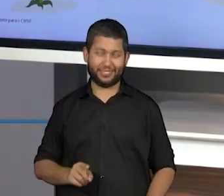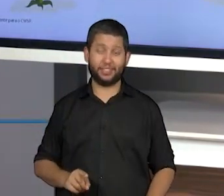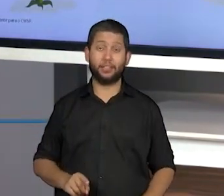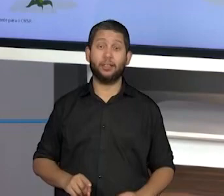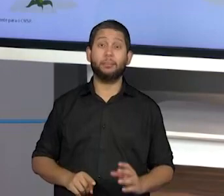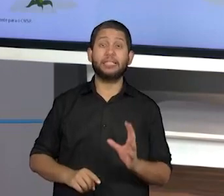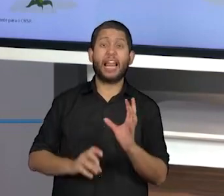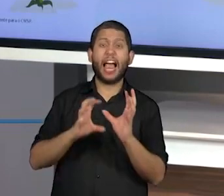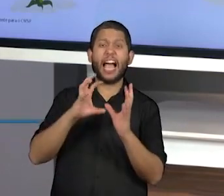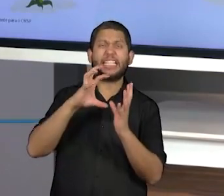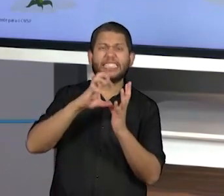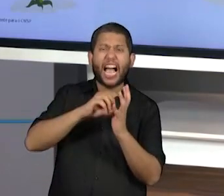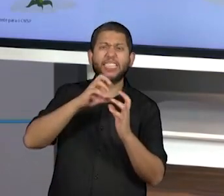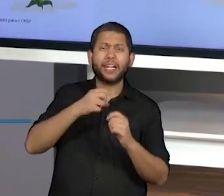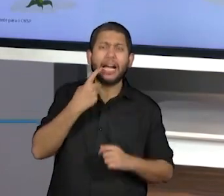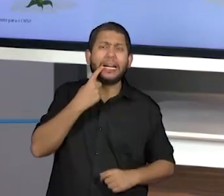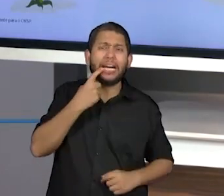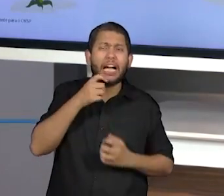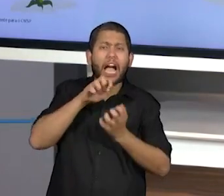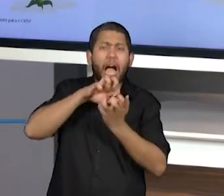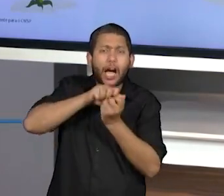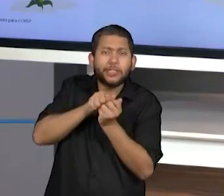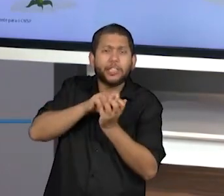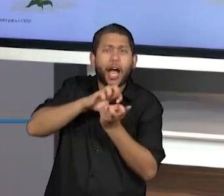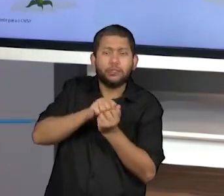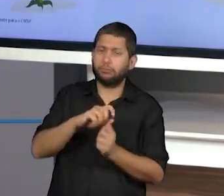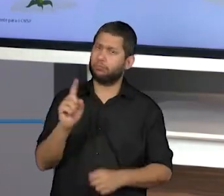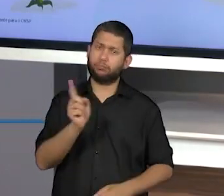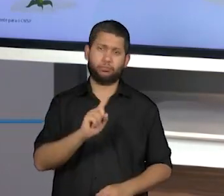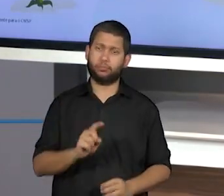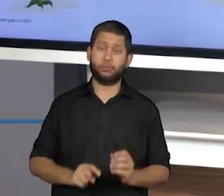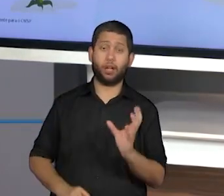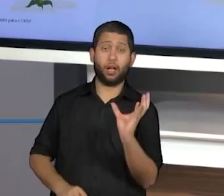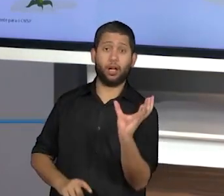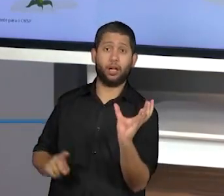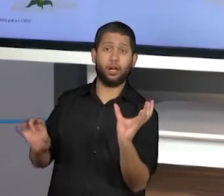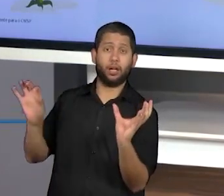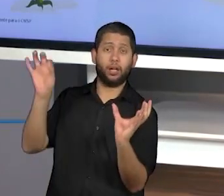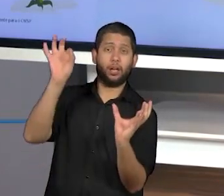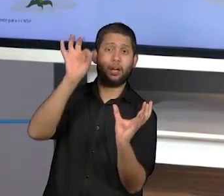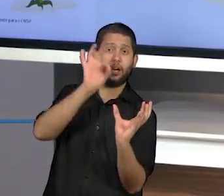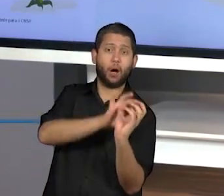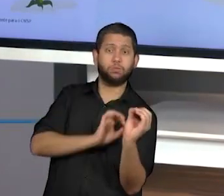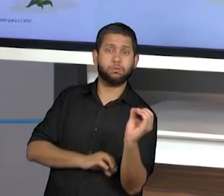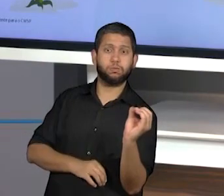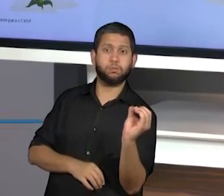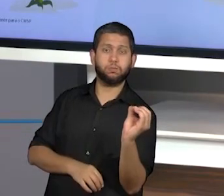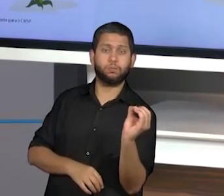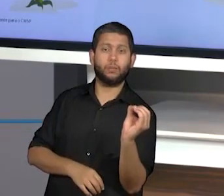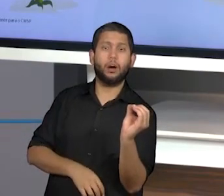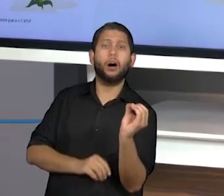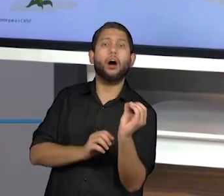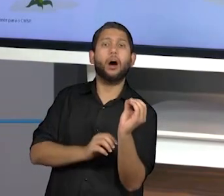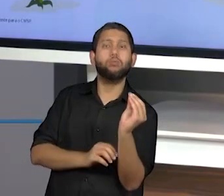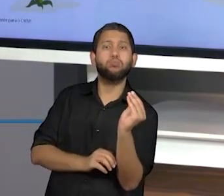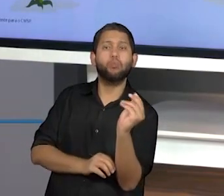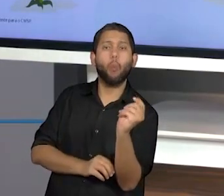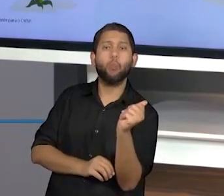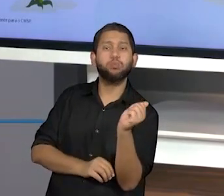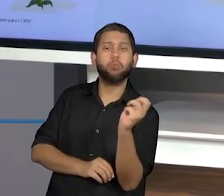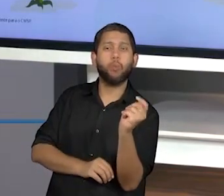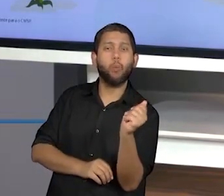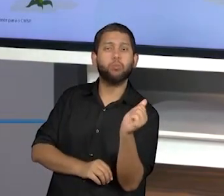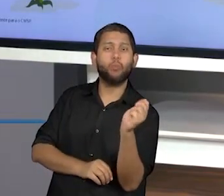outro processo aí para captar insetos, tá bom? E ajudar aí na produção de alimento delas. Elas não